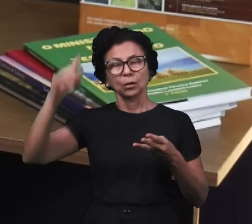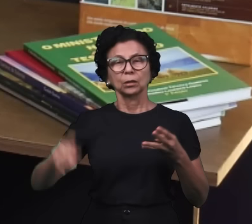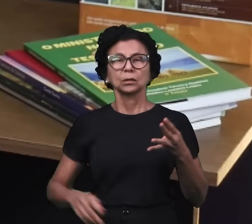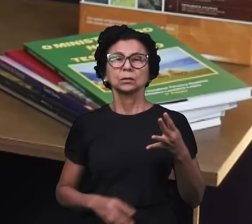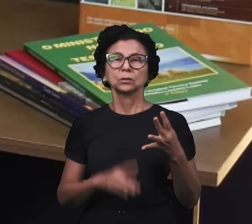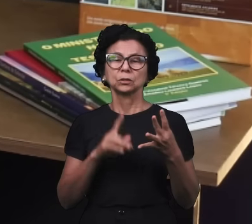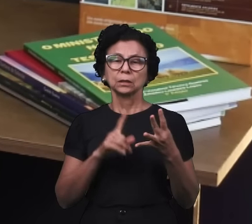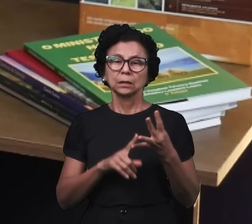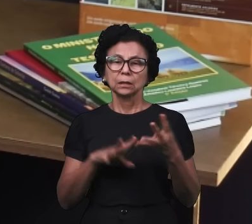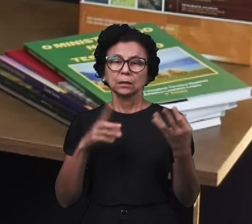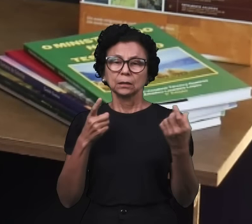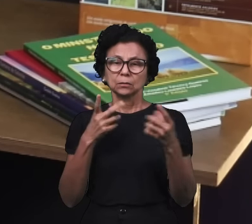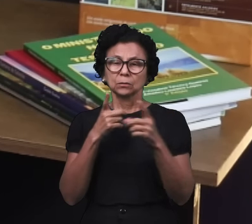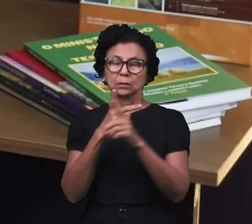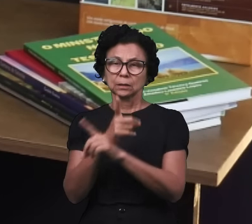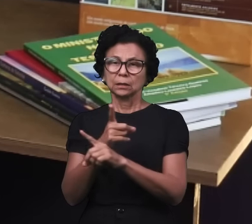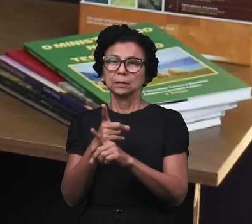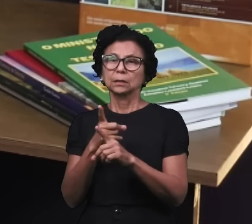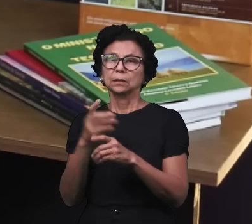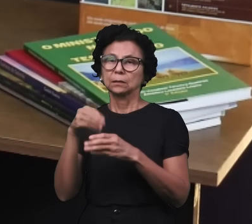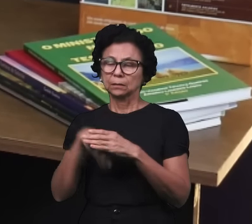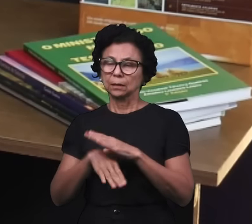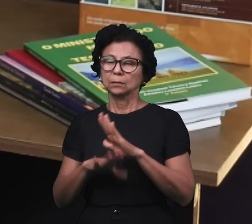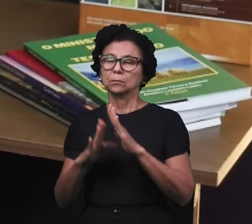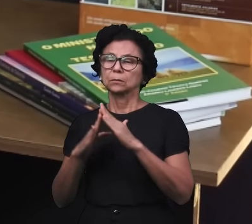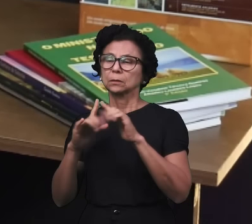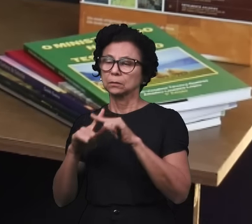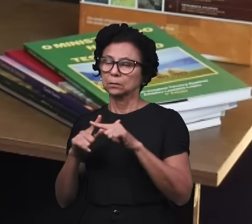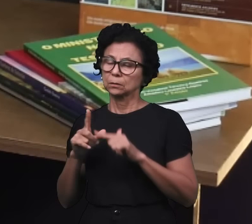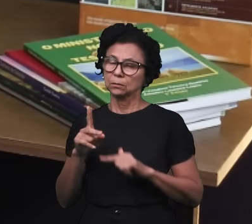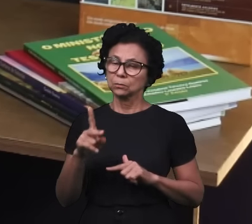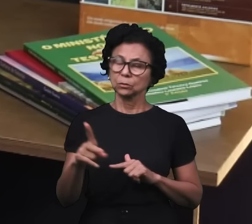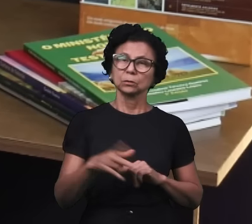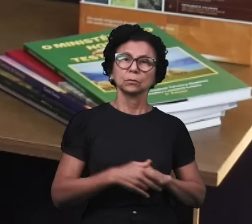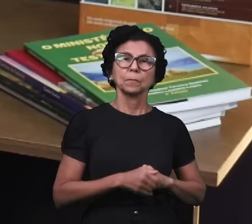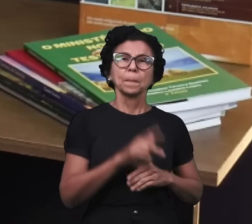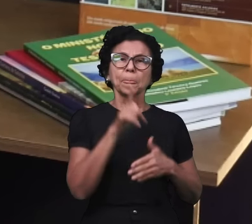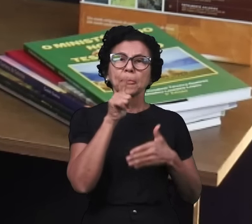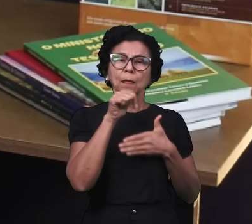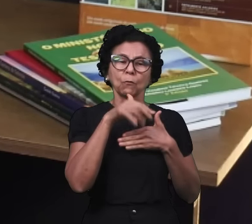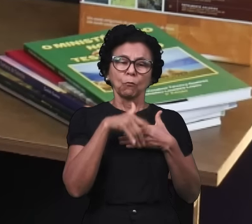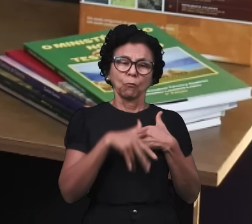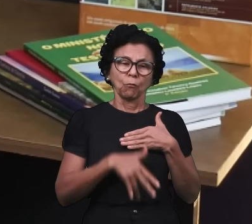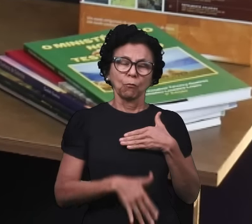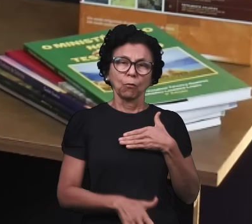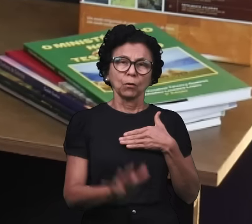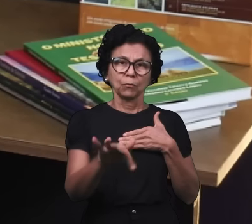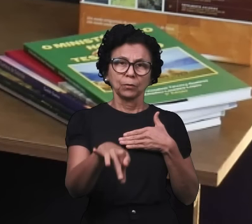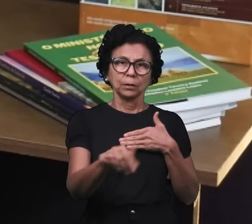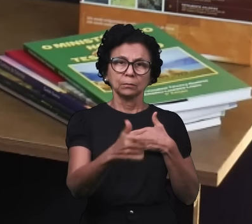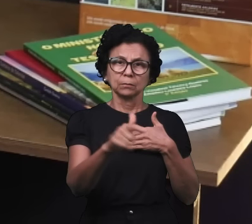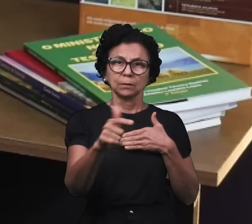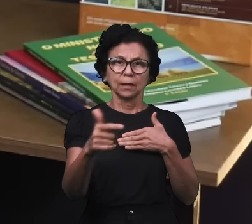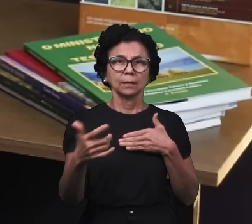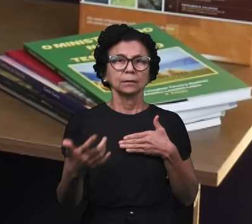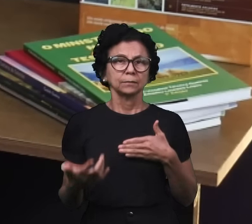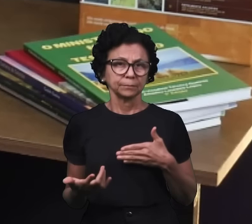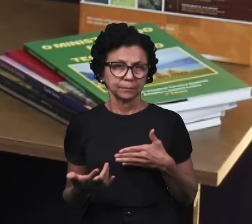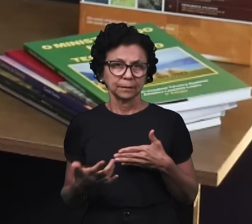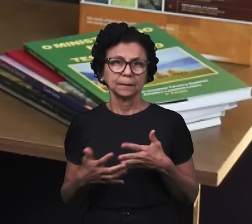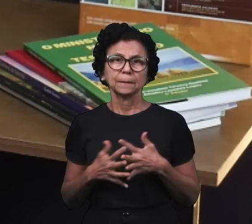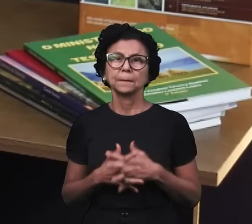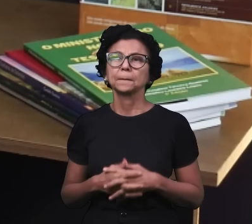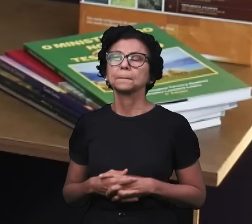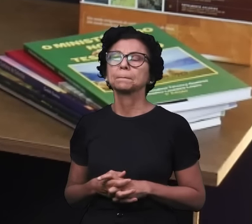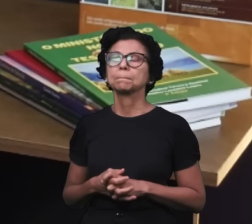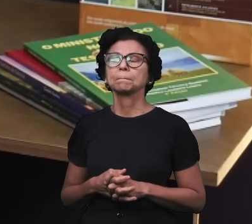com a igreja, porque quando você fala de fontes, elas são inesgotáveis. Sim. Então a doutrina, ela serve